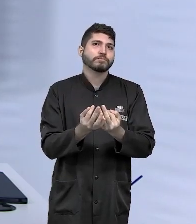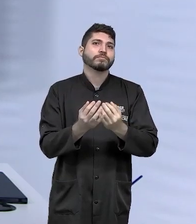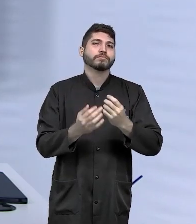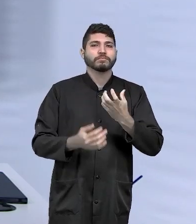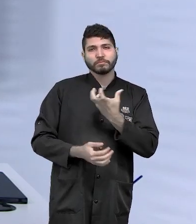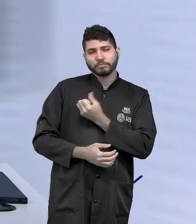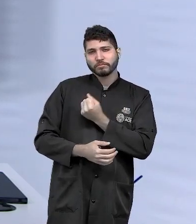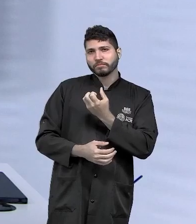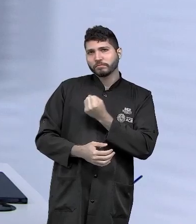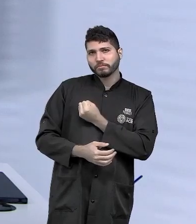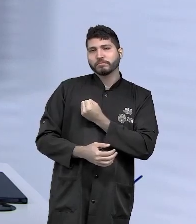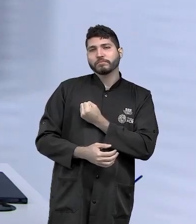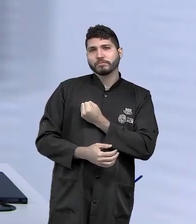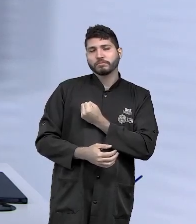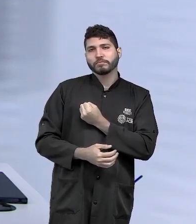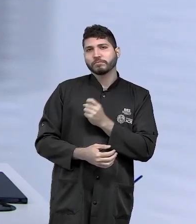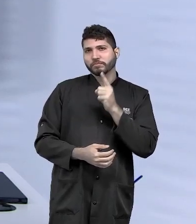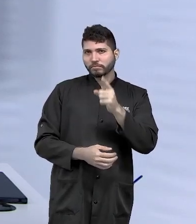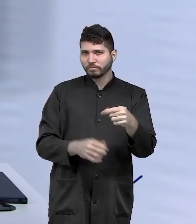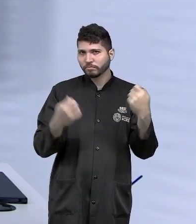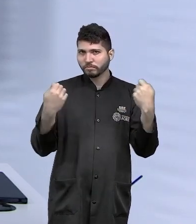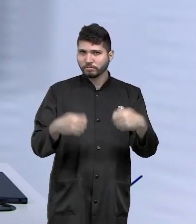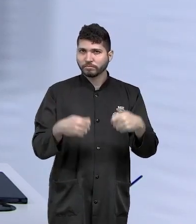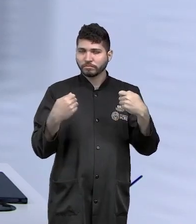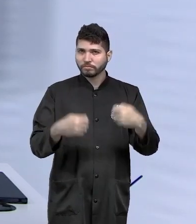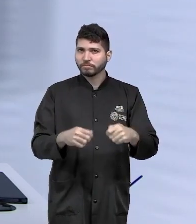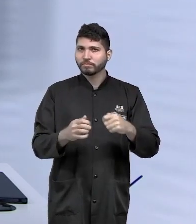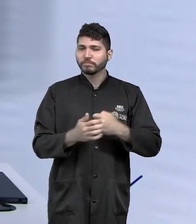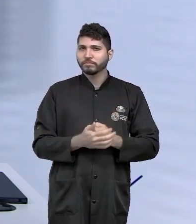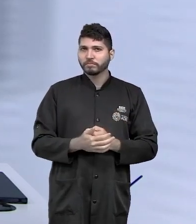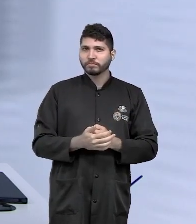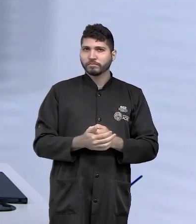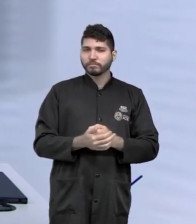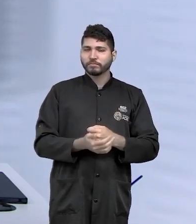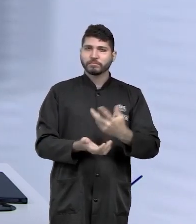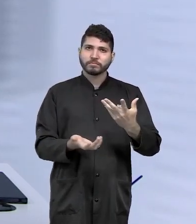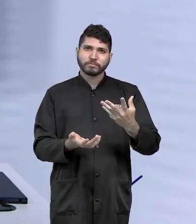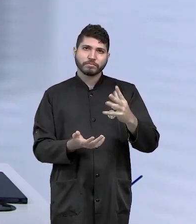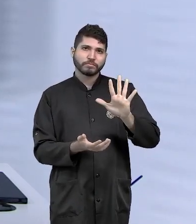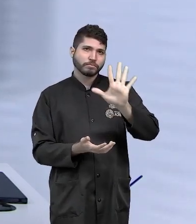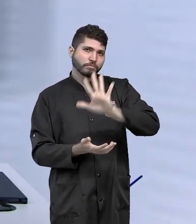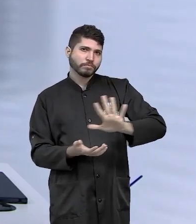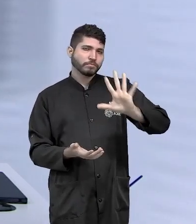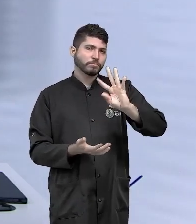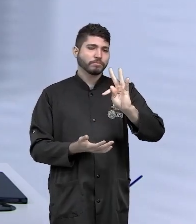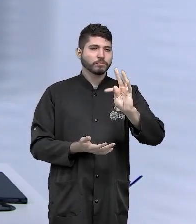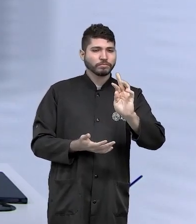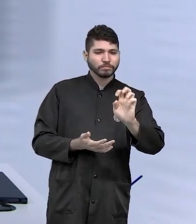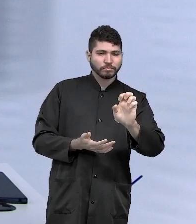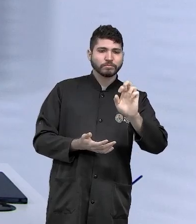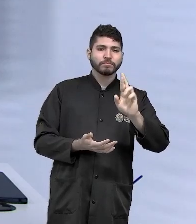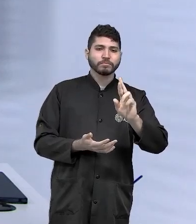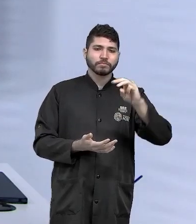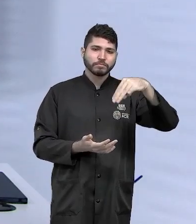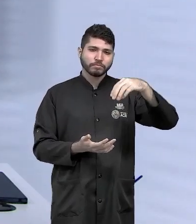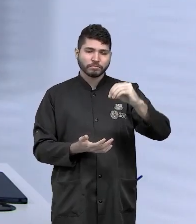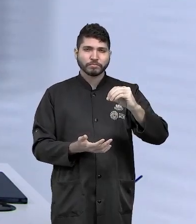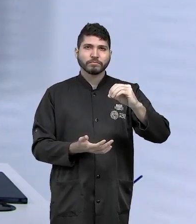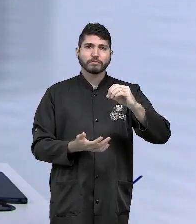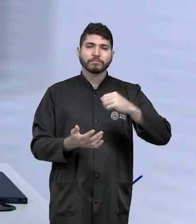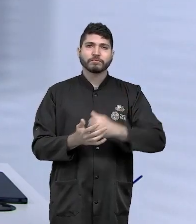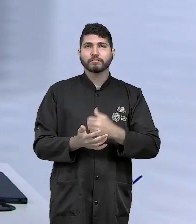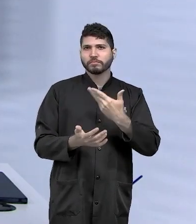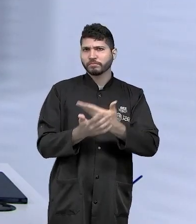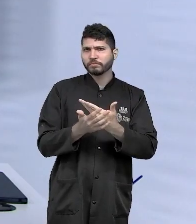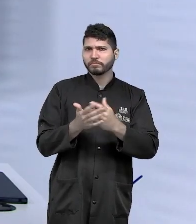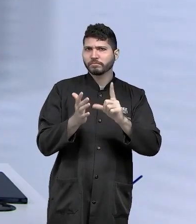valor estabelecido, você vai precisar usar apenas o termo geral, porque ele só quer apenas o centésimo termo. O exemplo anterior, nas aulas anteriores, a gente